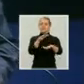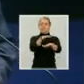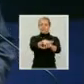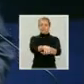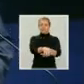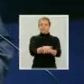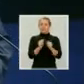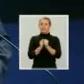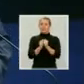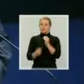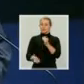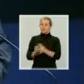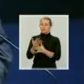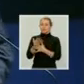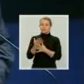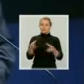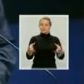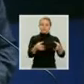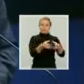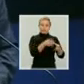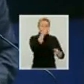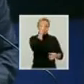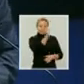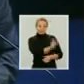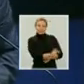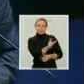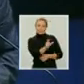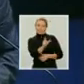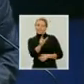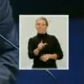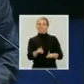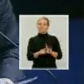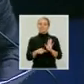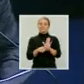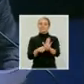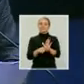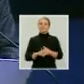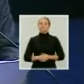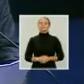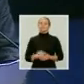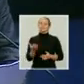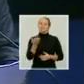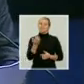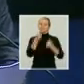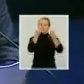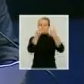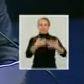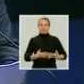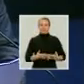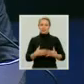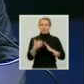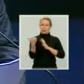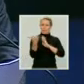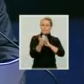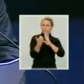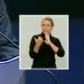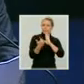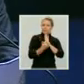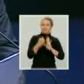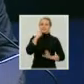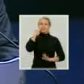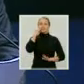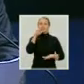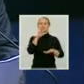inclusive com a criação de personagens para esta finalidade. Eu quero dizer que o programa Senado